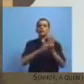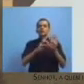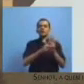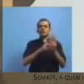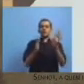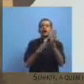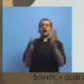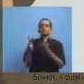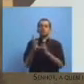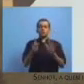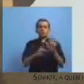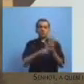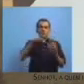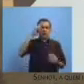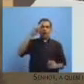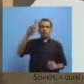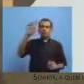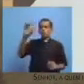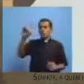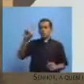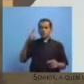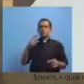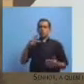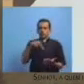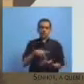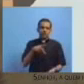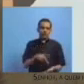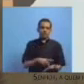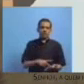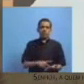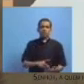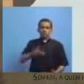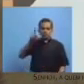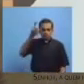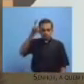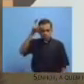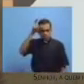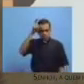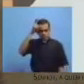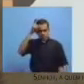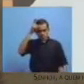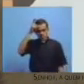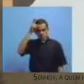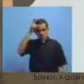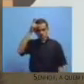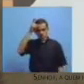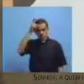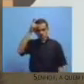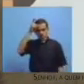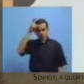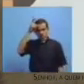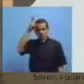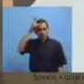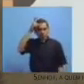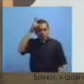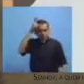esforço de chegar ao nosso coração de fora para dentro. Eu vou trabalhar um pouco essa temática amanhã. Por isso ele